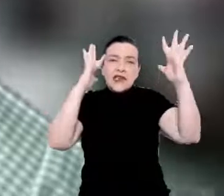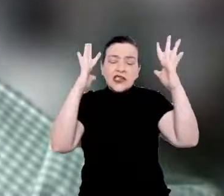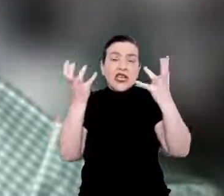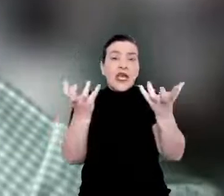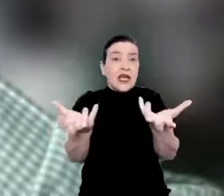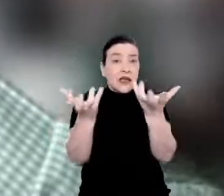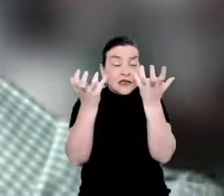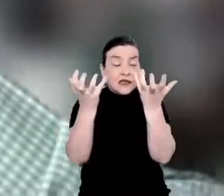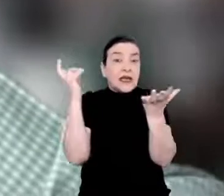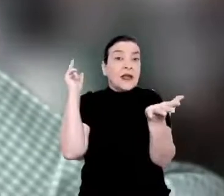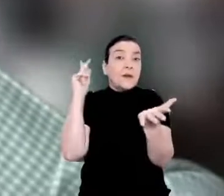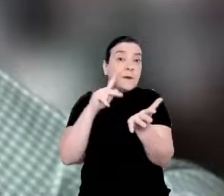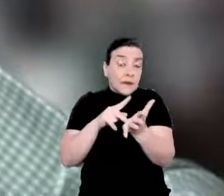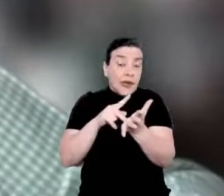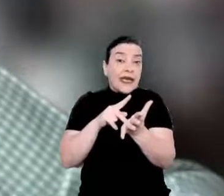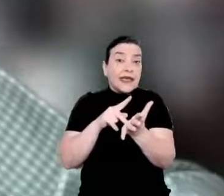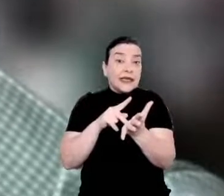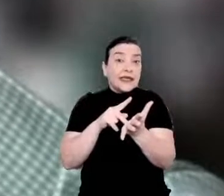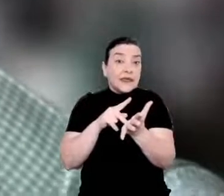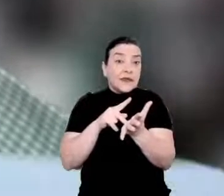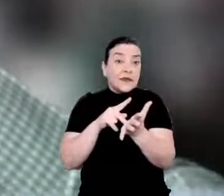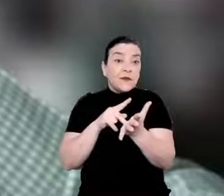gostaria de